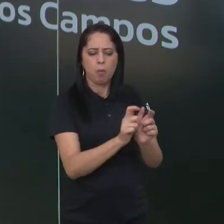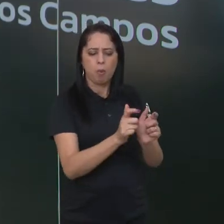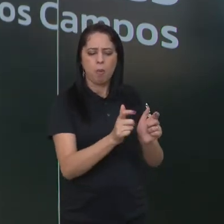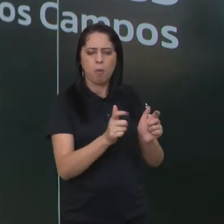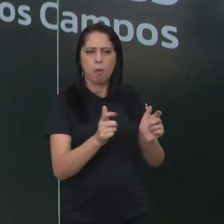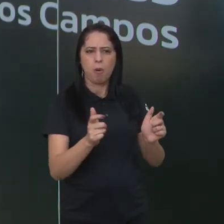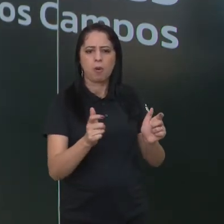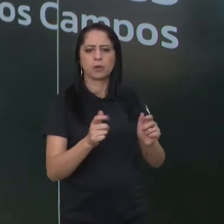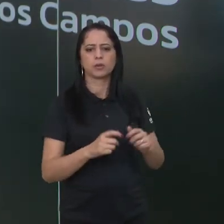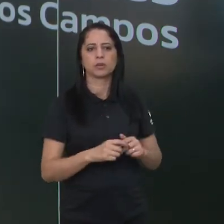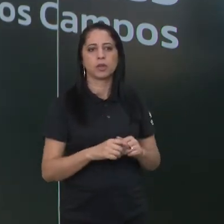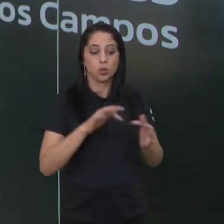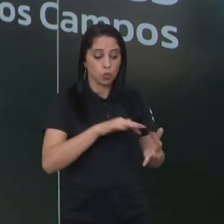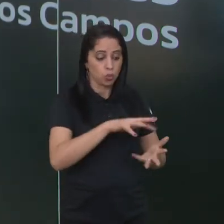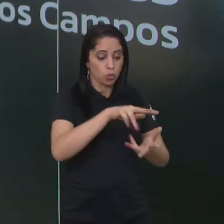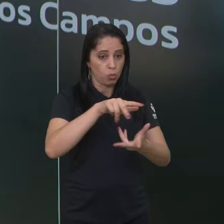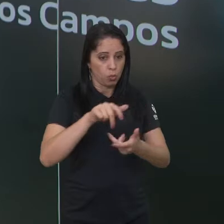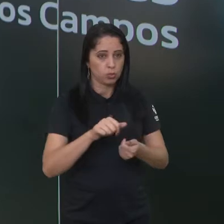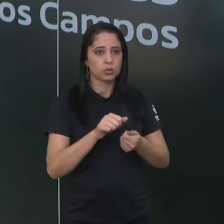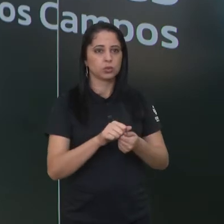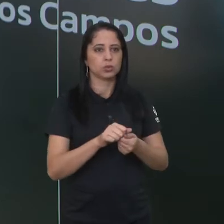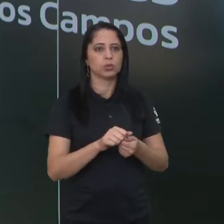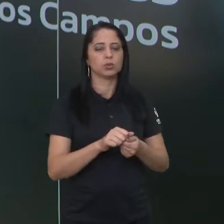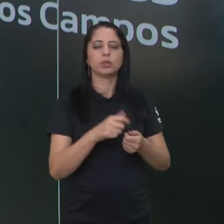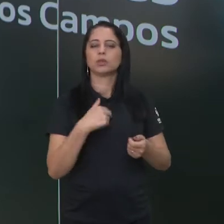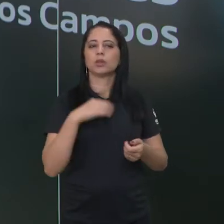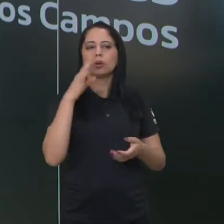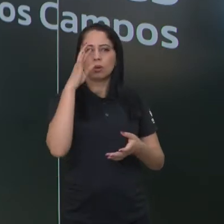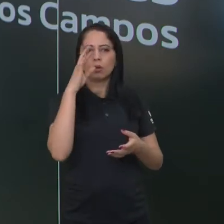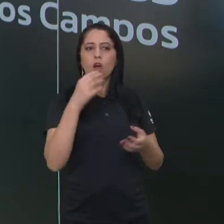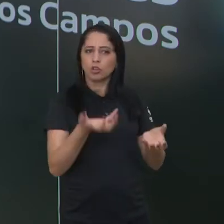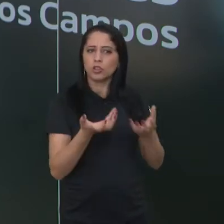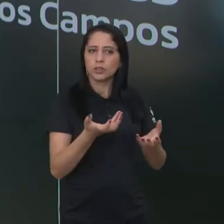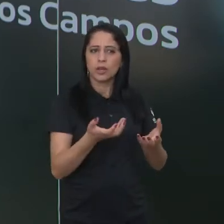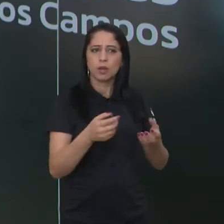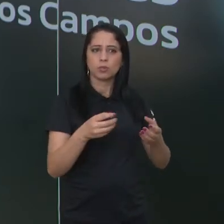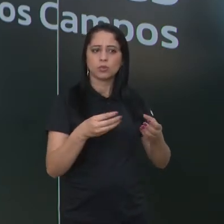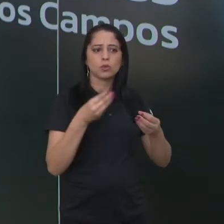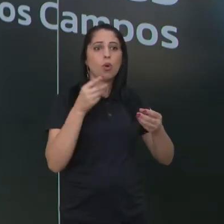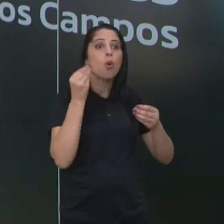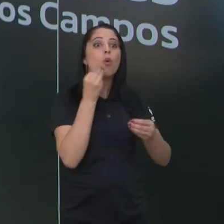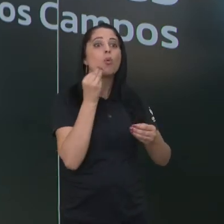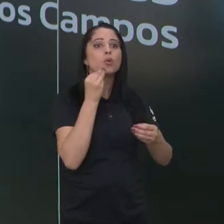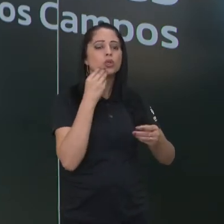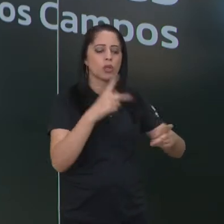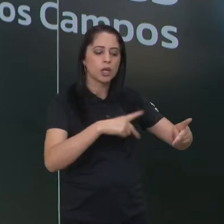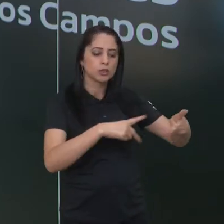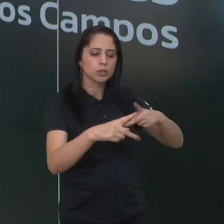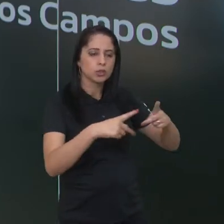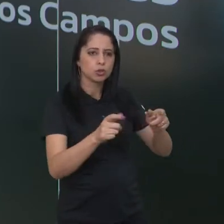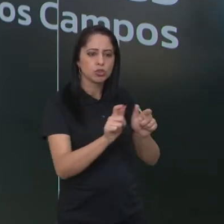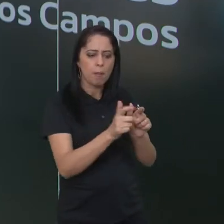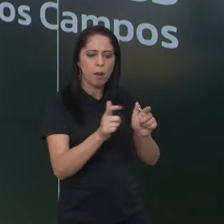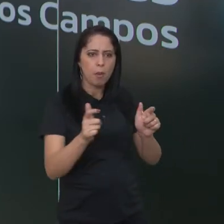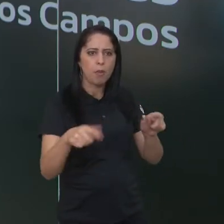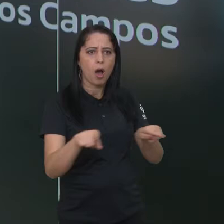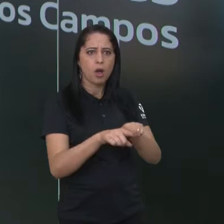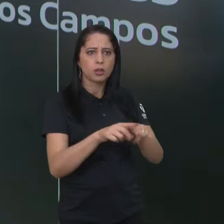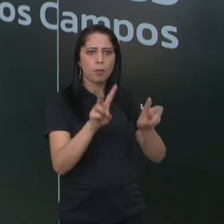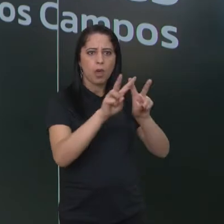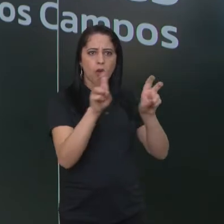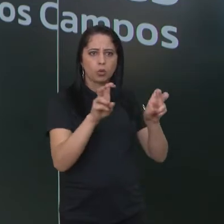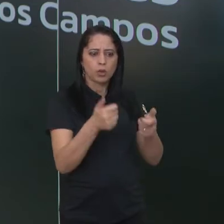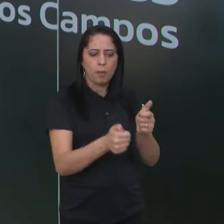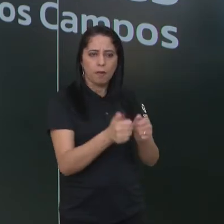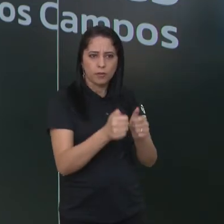mundo. E o que a gente entende justamente para São José que é uma grande oportunidade. A partir do momento que nós estamos construindo este